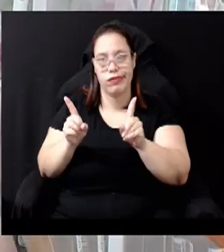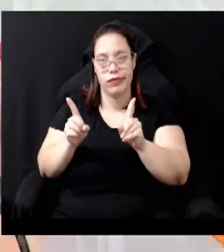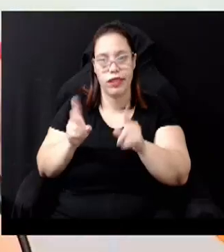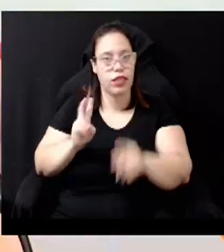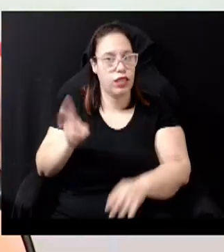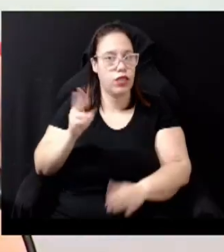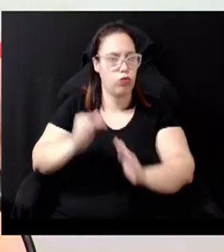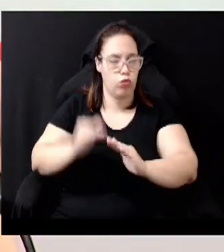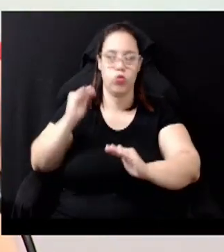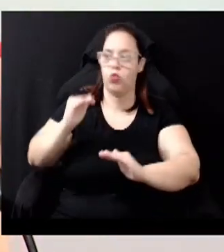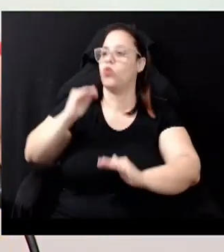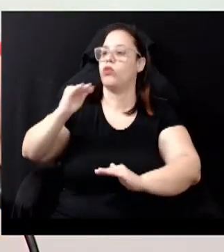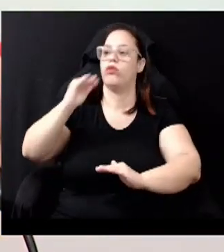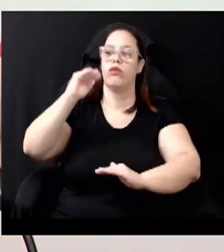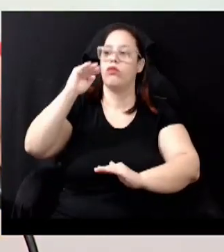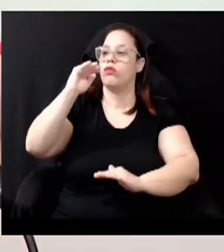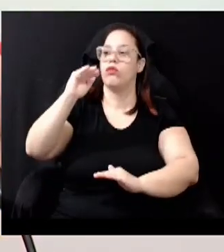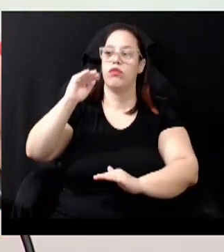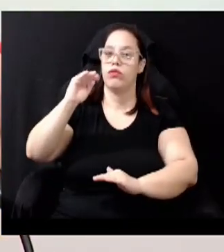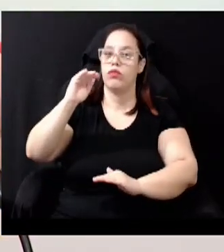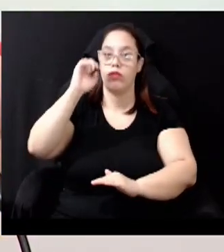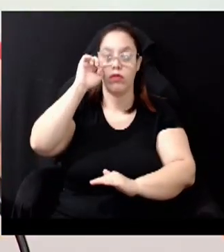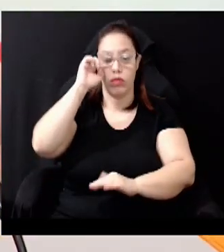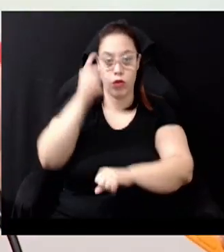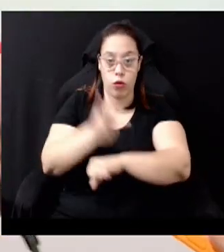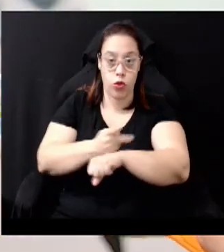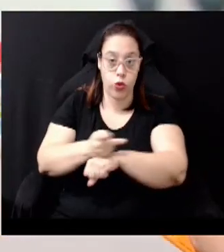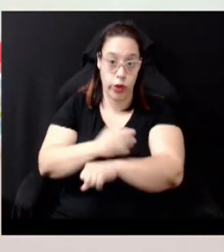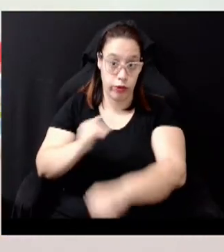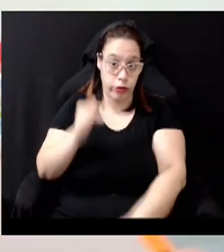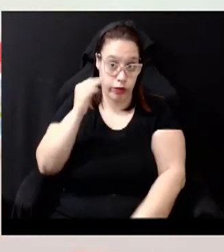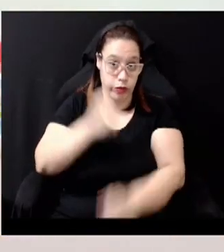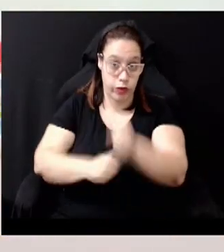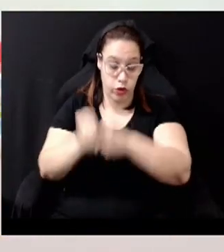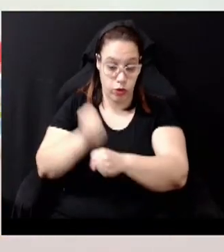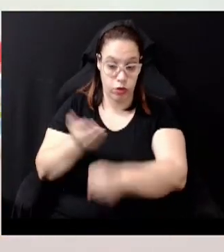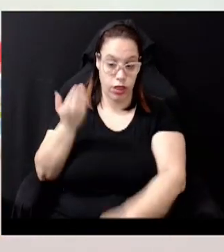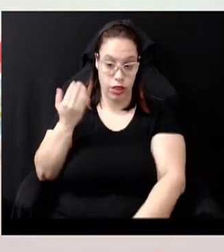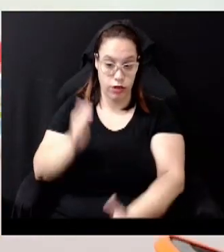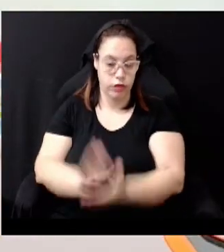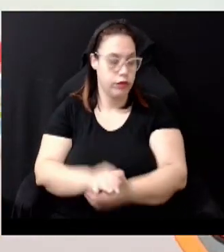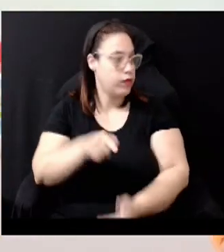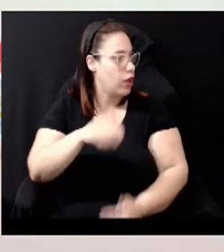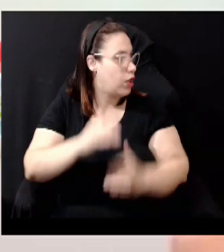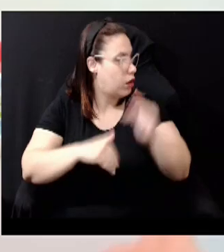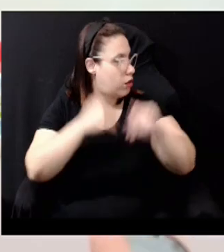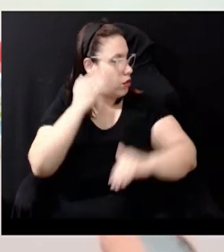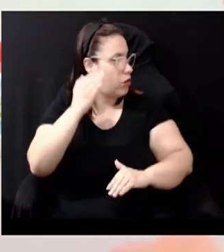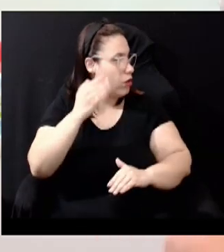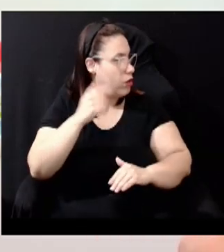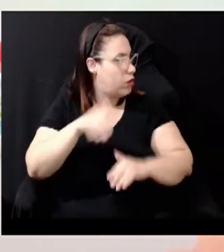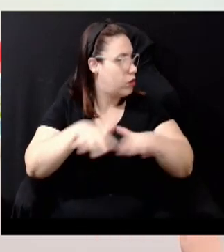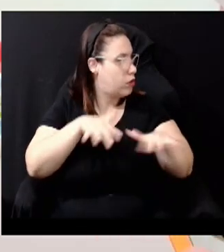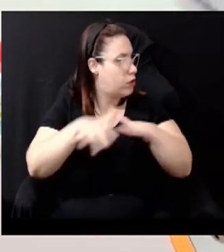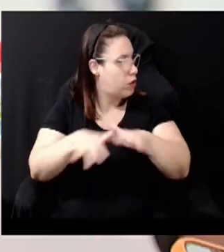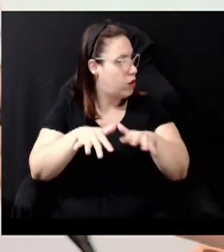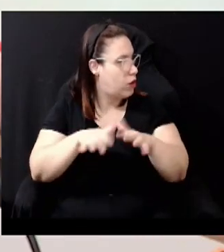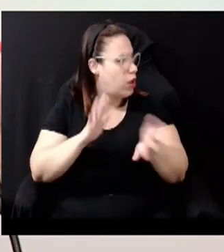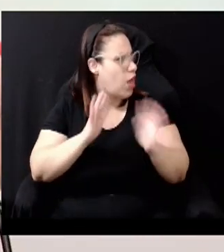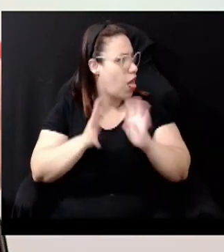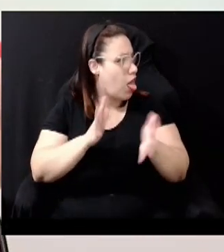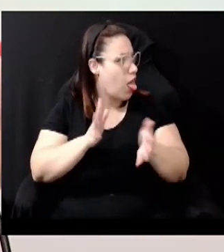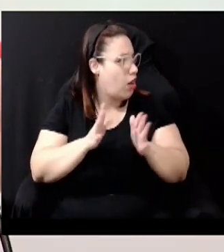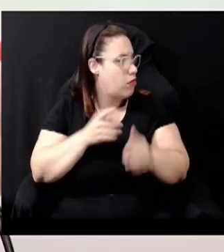tem uma procura um pouco maior do que no ano passado. E a tendência de ter movimento aqui na papelaria até quando? Como que é